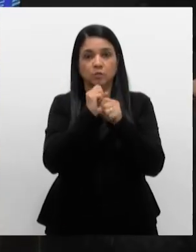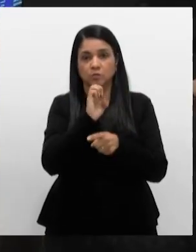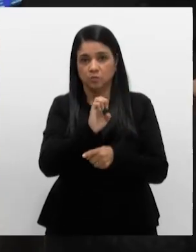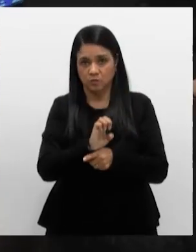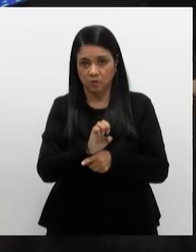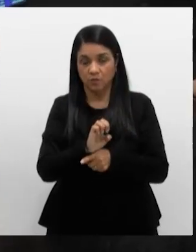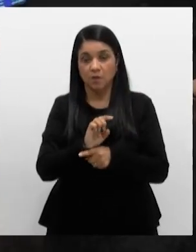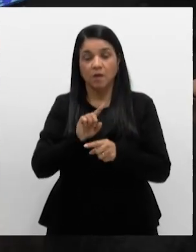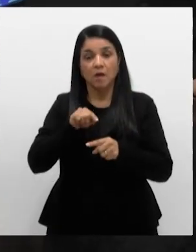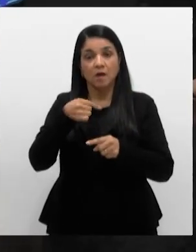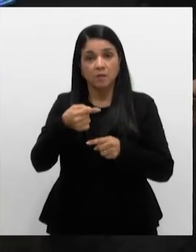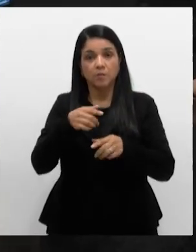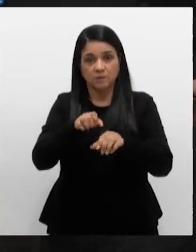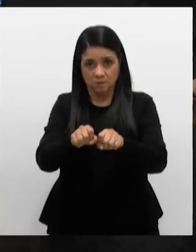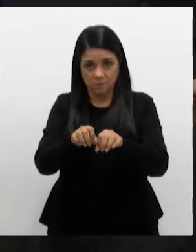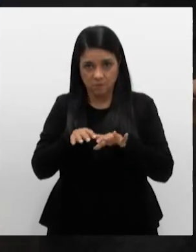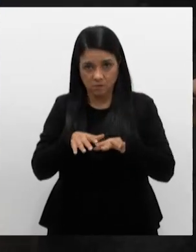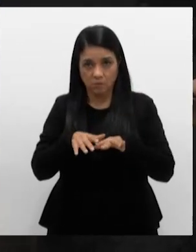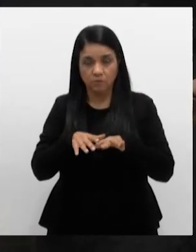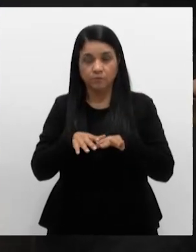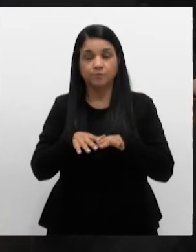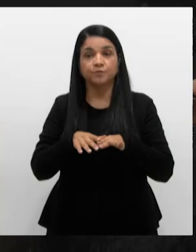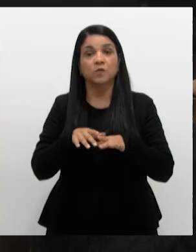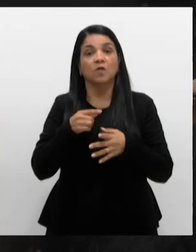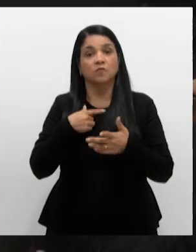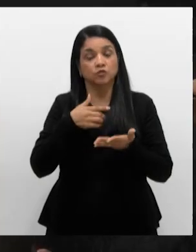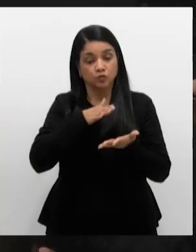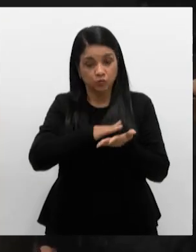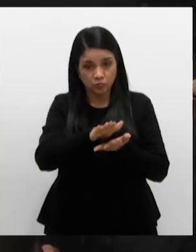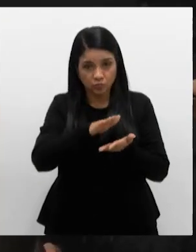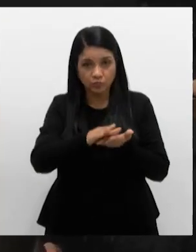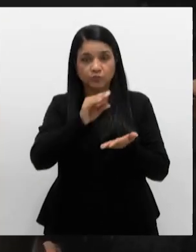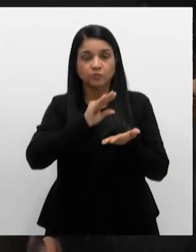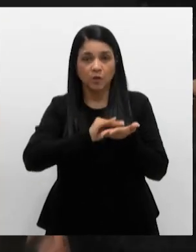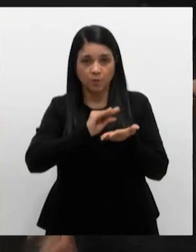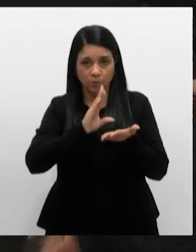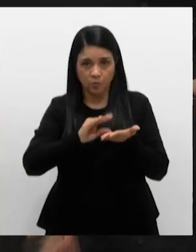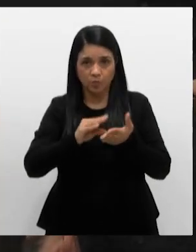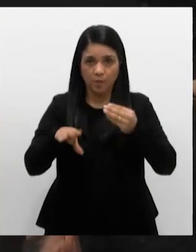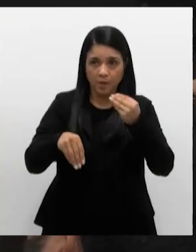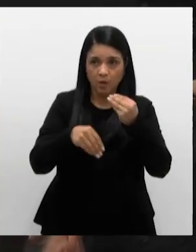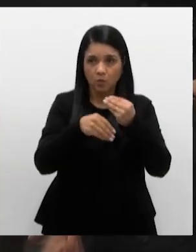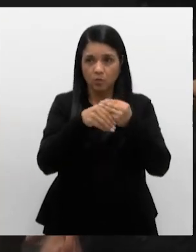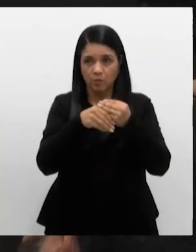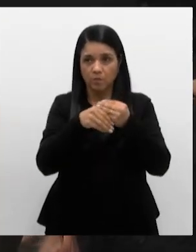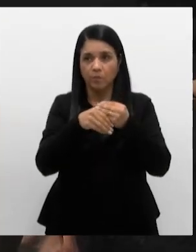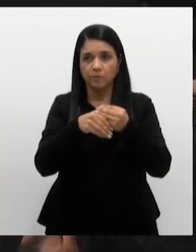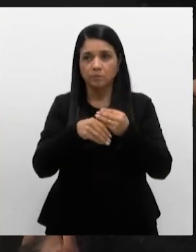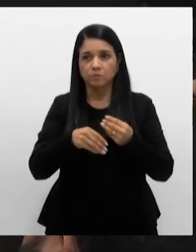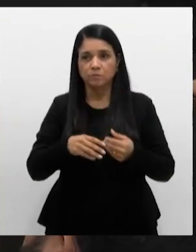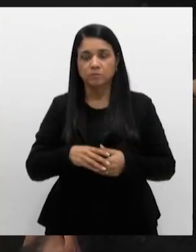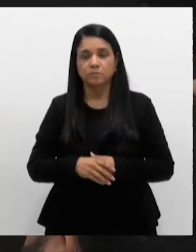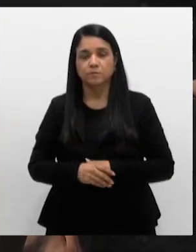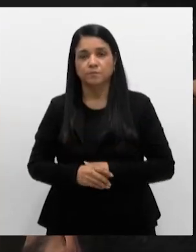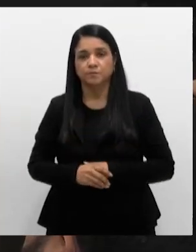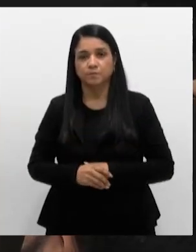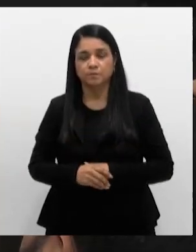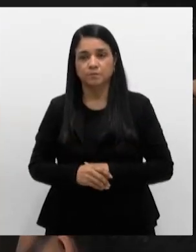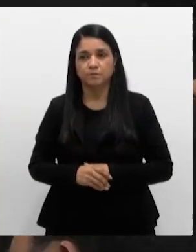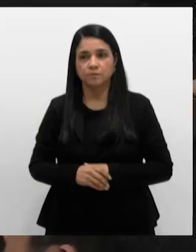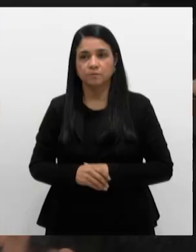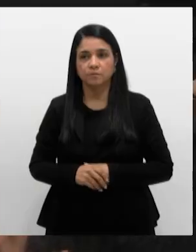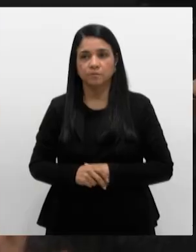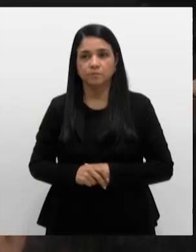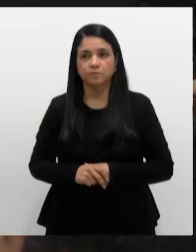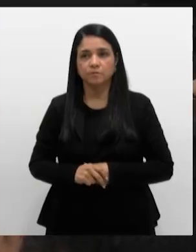para a sessão, lembrando que eu vou republicar a pauta hoje para incluir... Mas não me passaram.